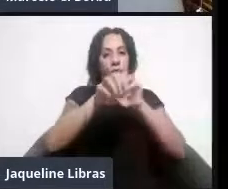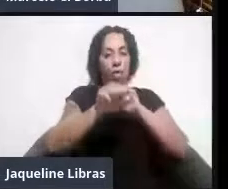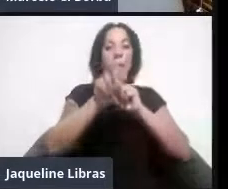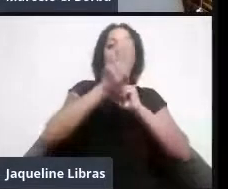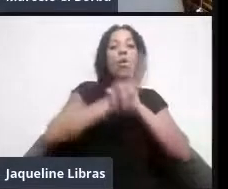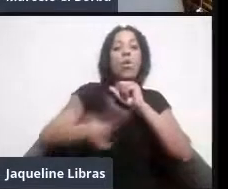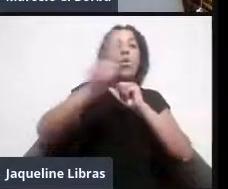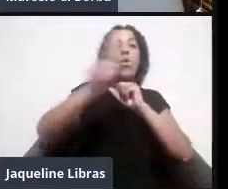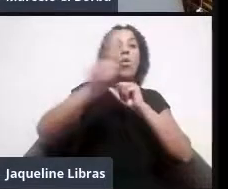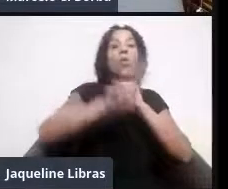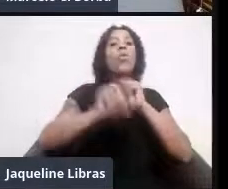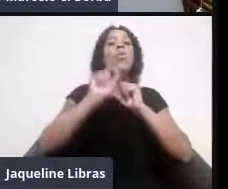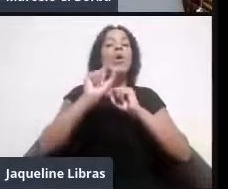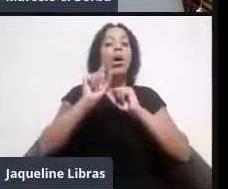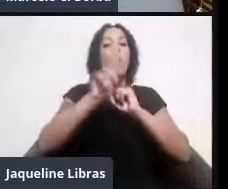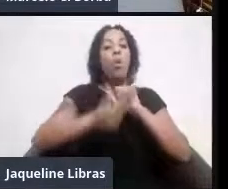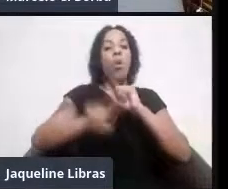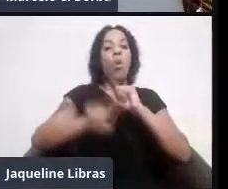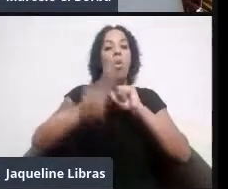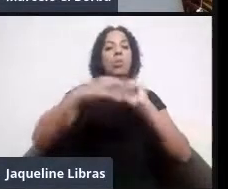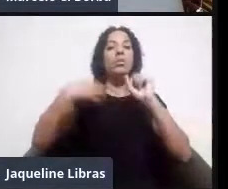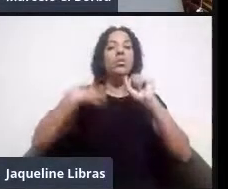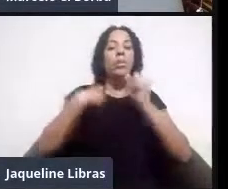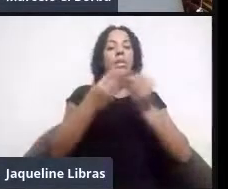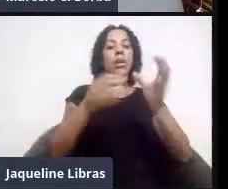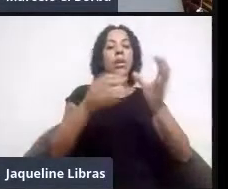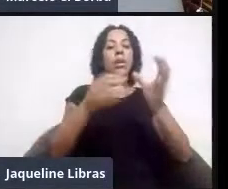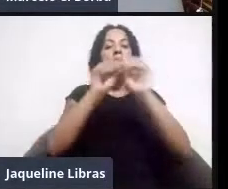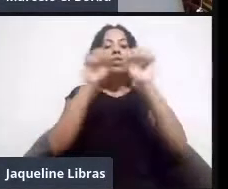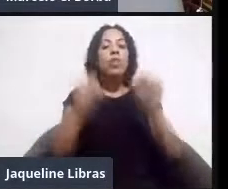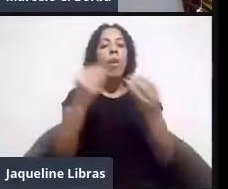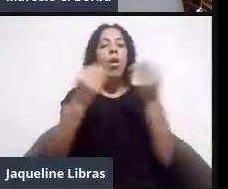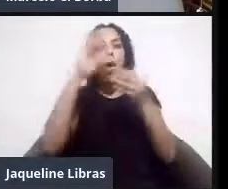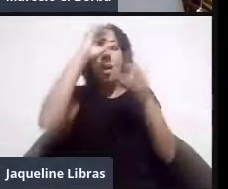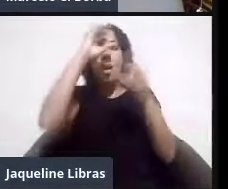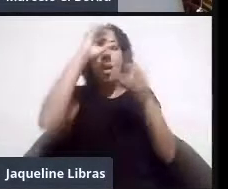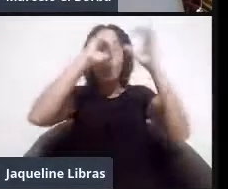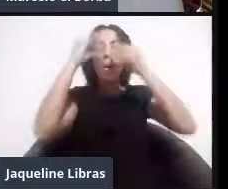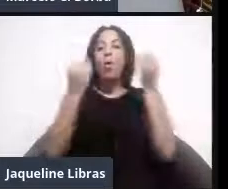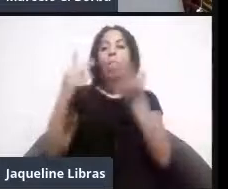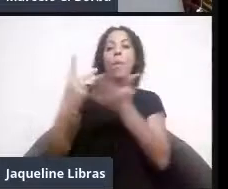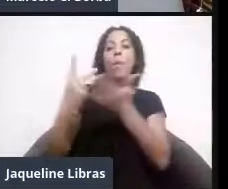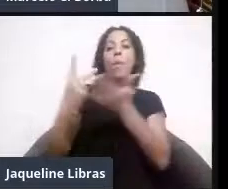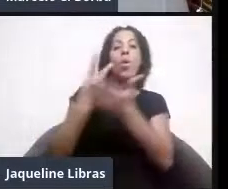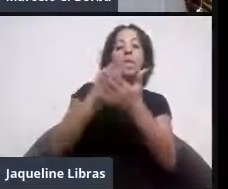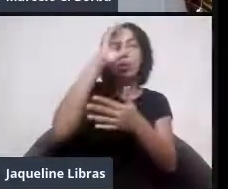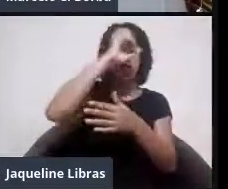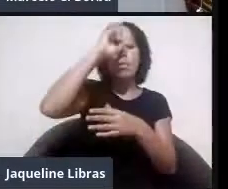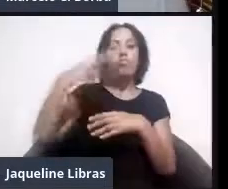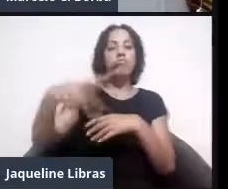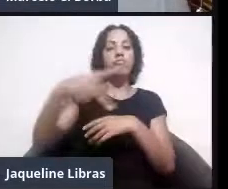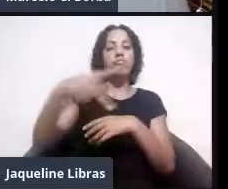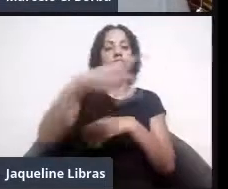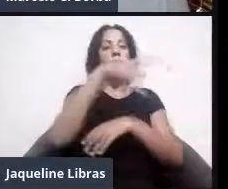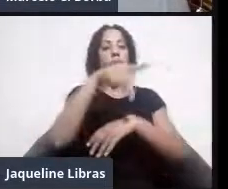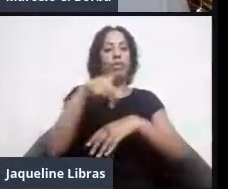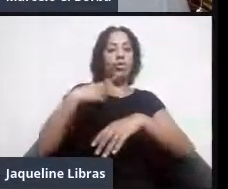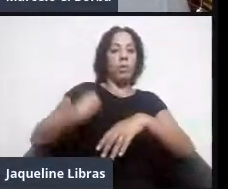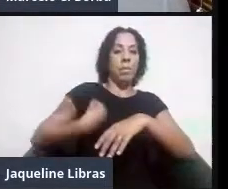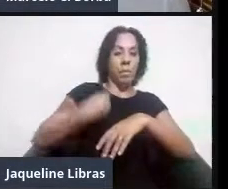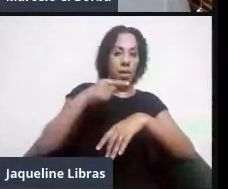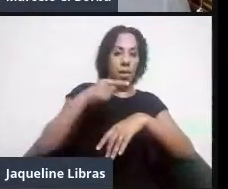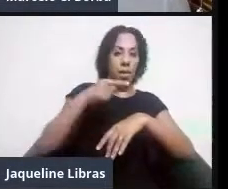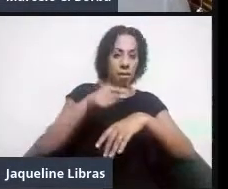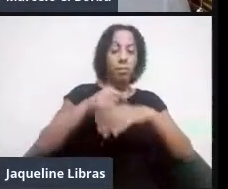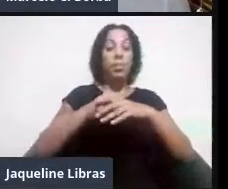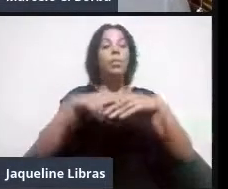no sentido de sistematizar as aprendizagens dos professores que são aí participantes. Então, aí só